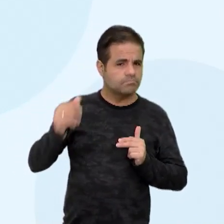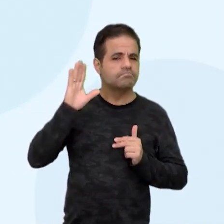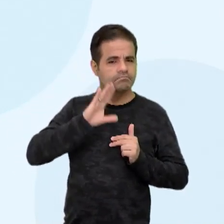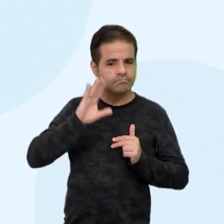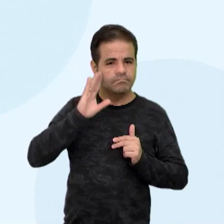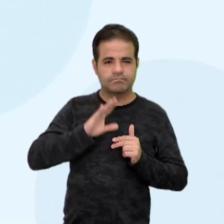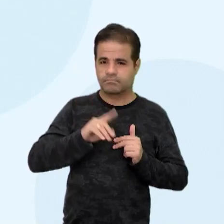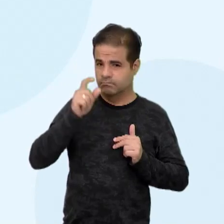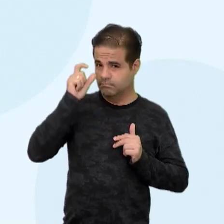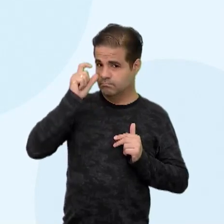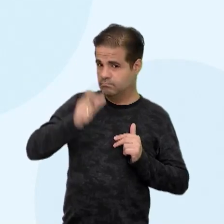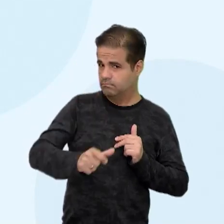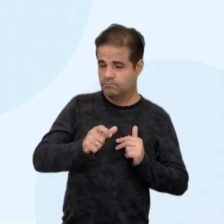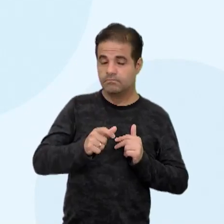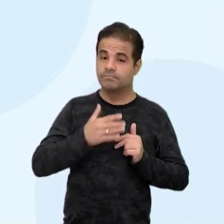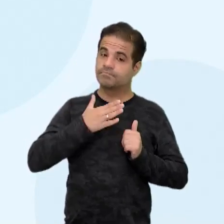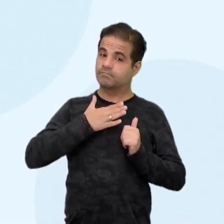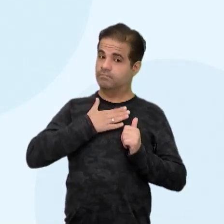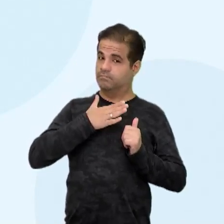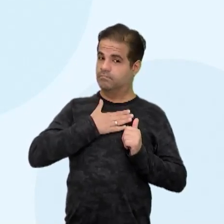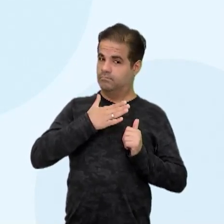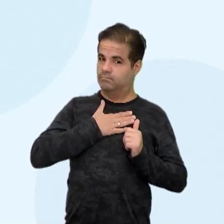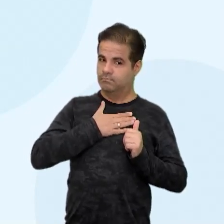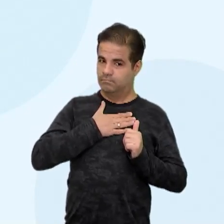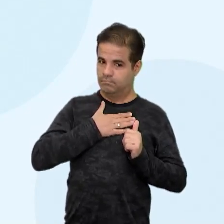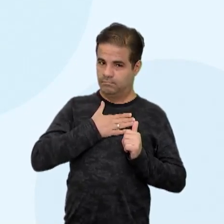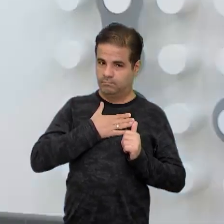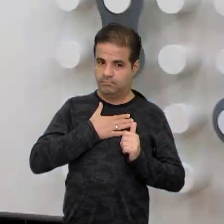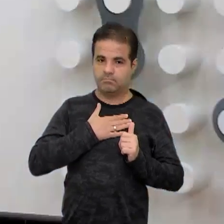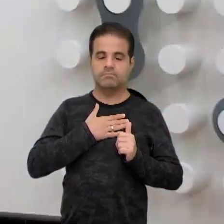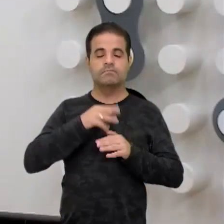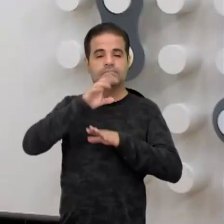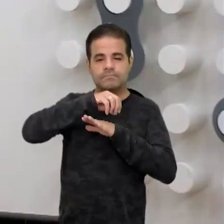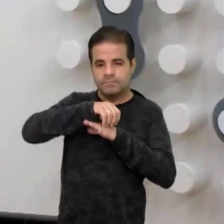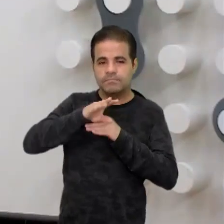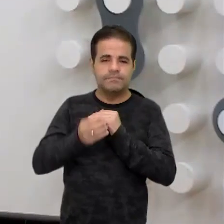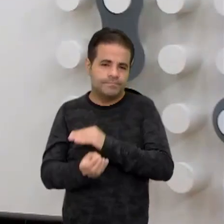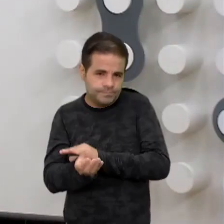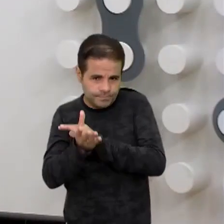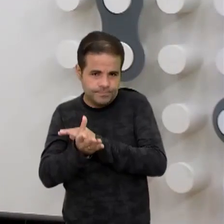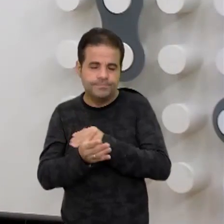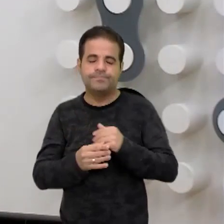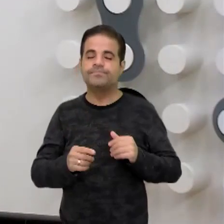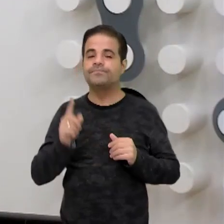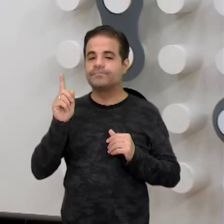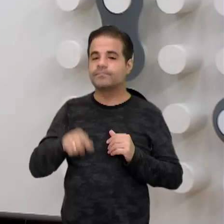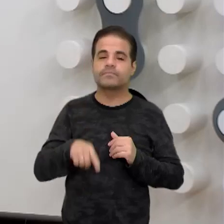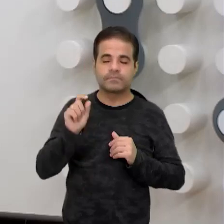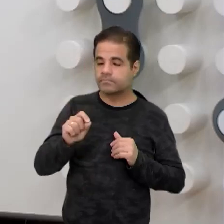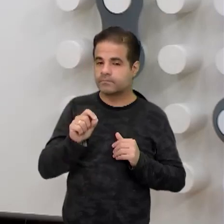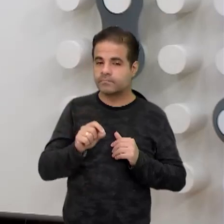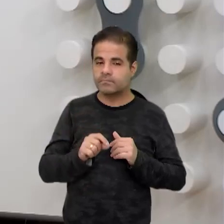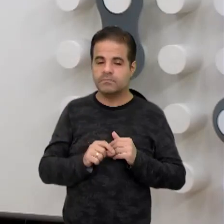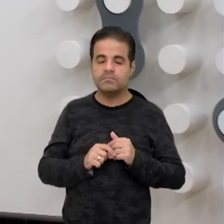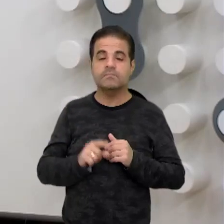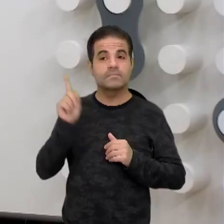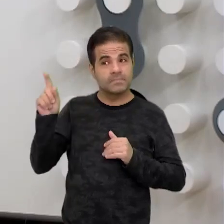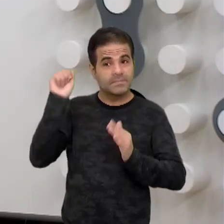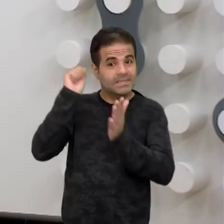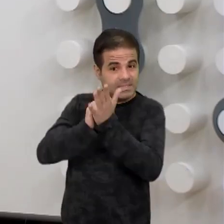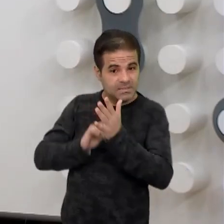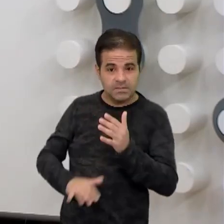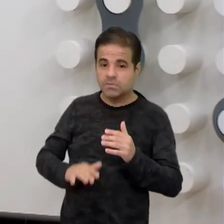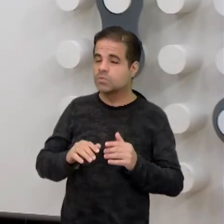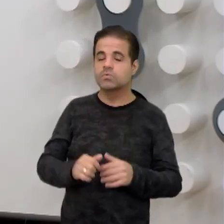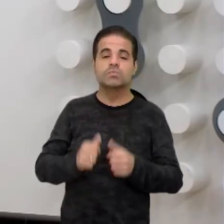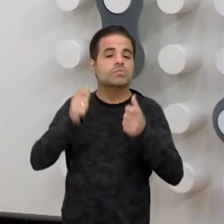que é interessante, pelo menos para mim, né? Eu vou dar até um spoiler, né? Na verdade, essa atividade ela não